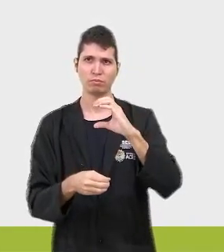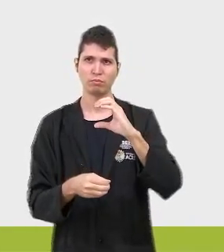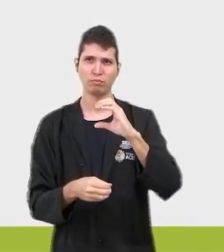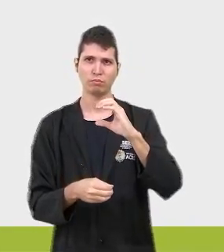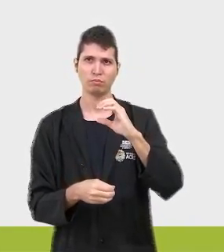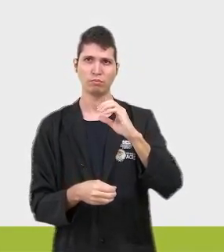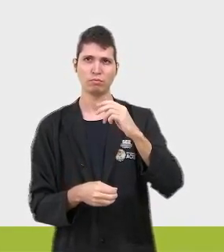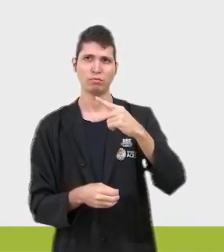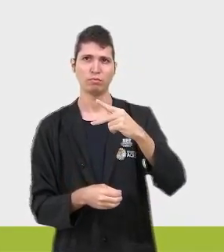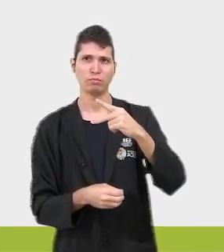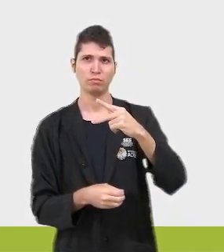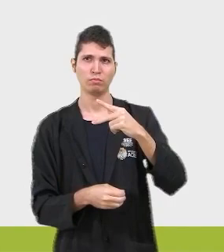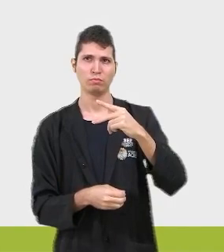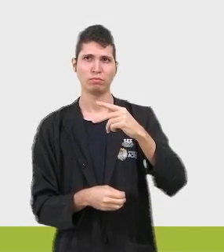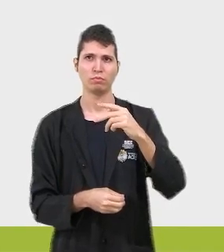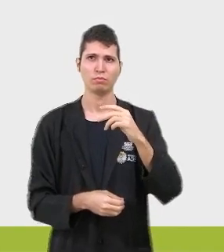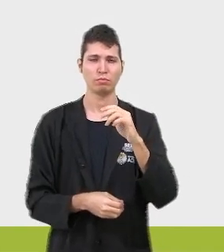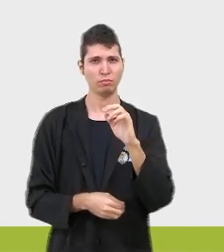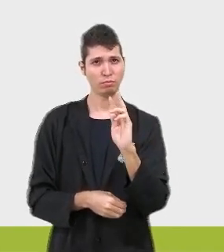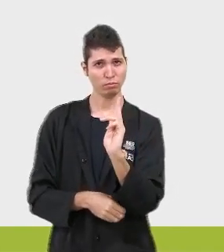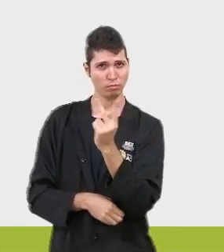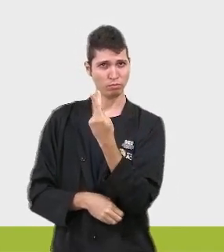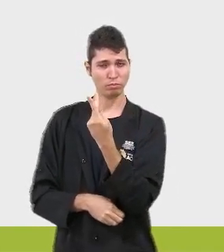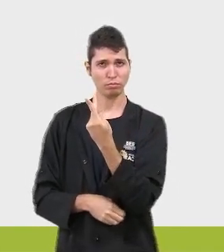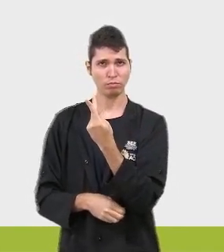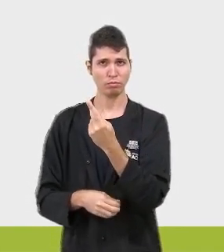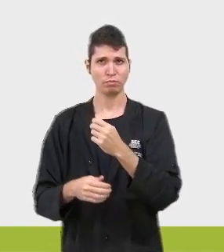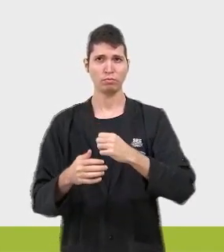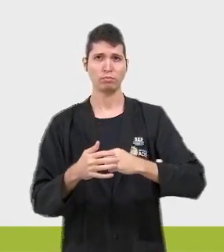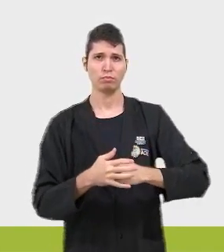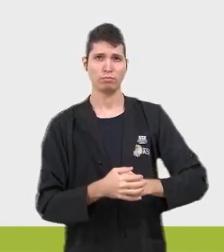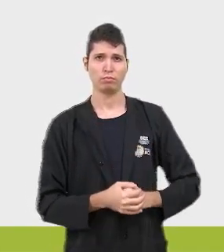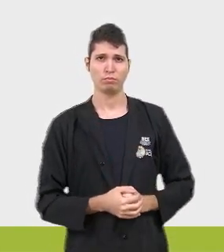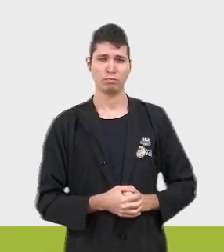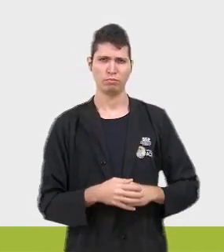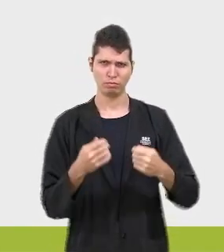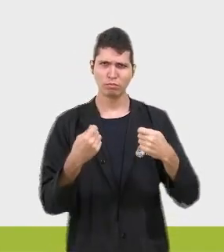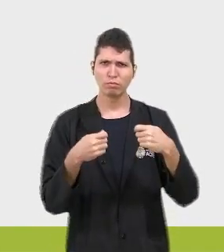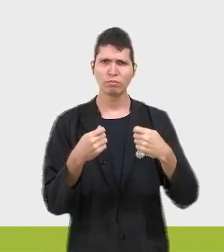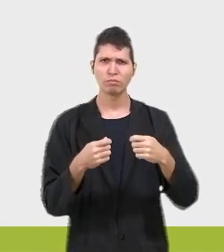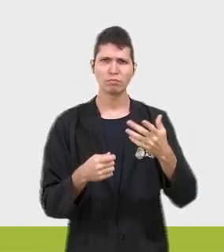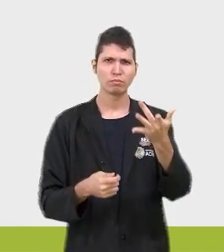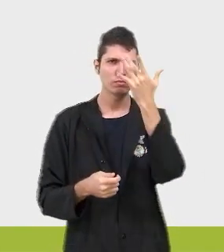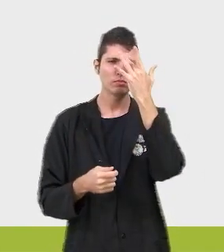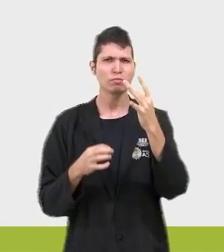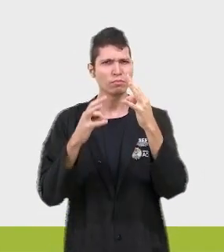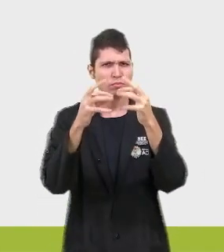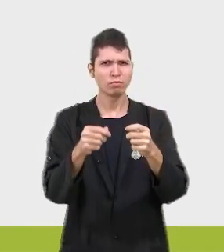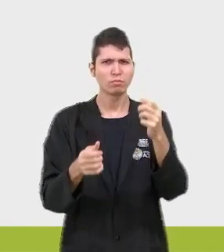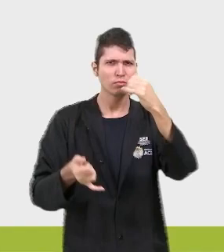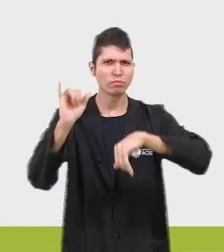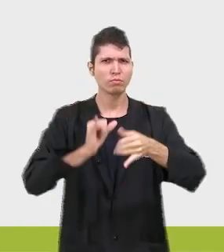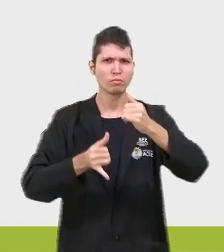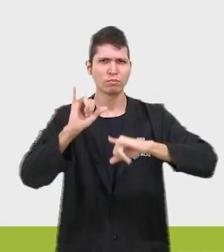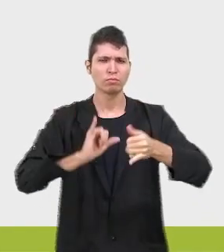enxofre, carbono, fósforo e hidrogênio. Preciso decorar todos esses